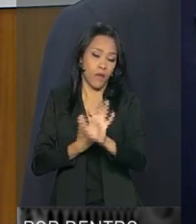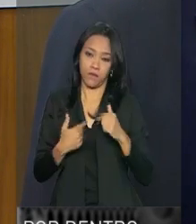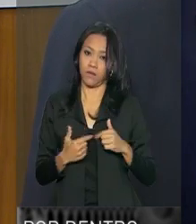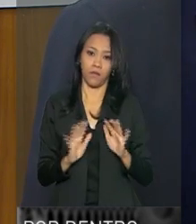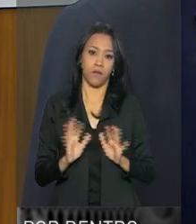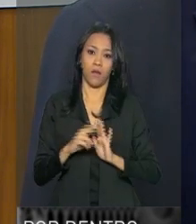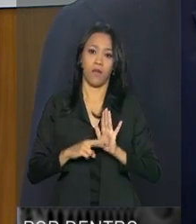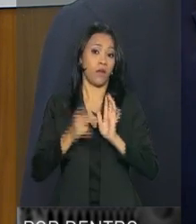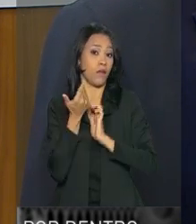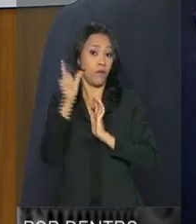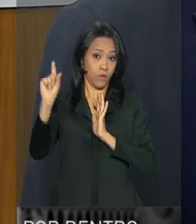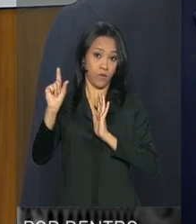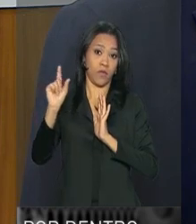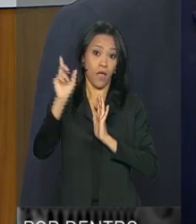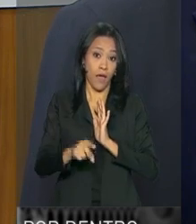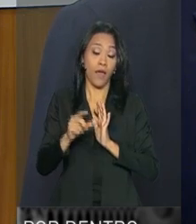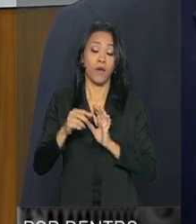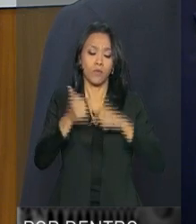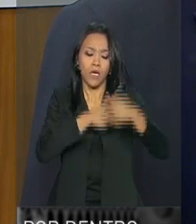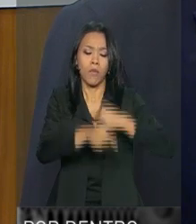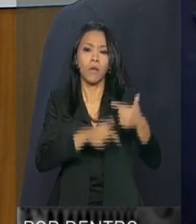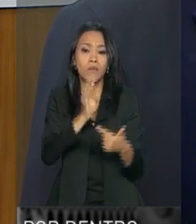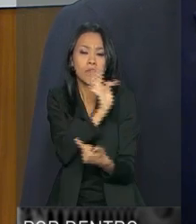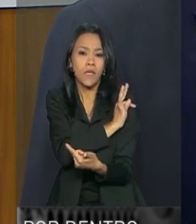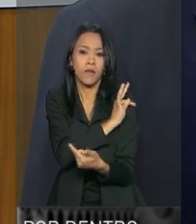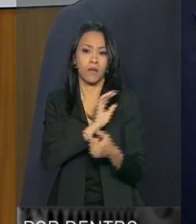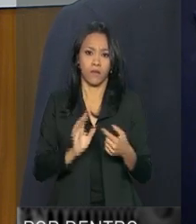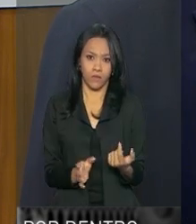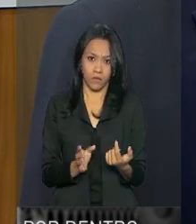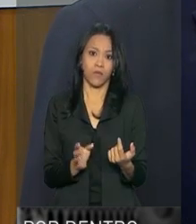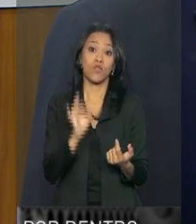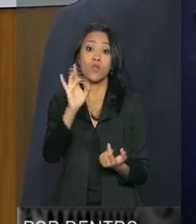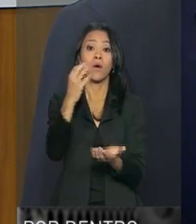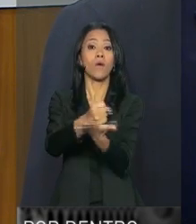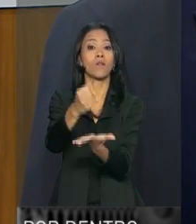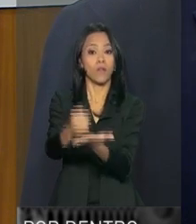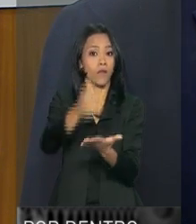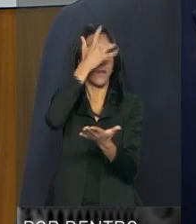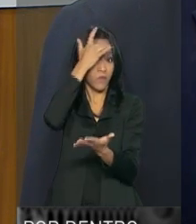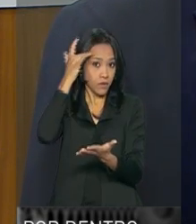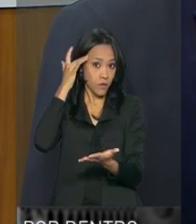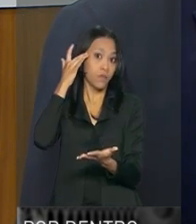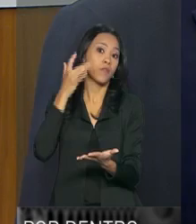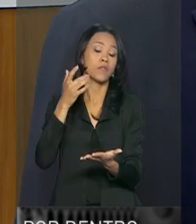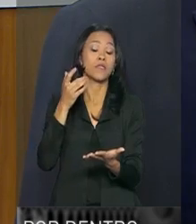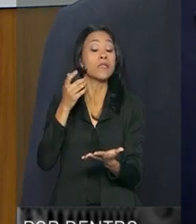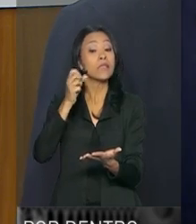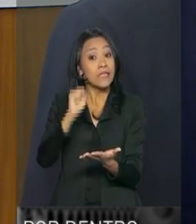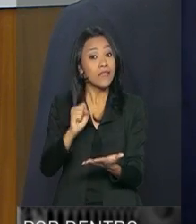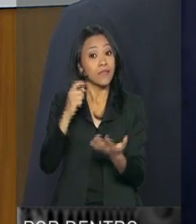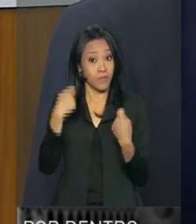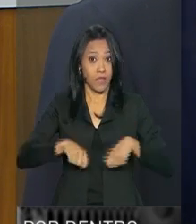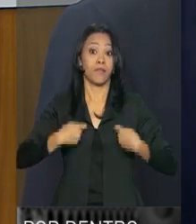inteligente técnico pra que a gente só faça contratações de pessoas que são estritamente necessárias